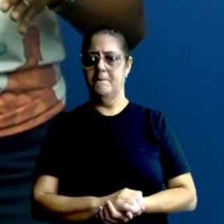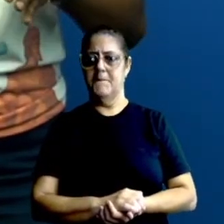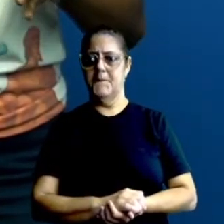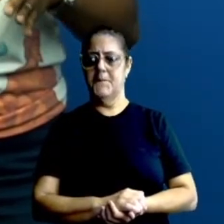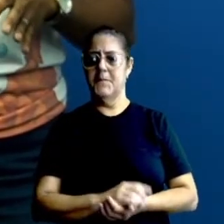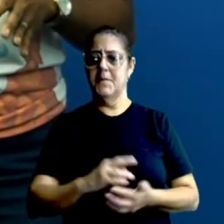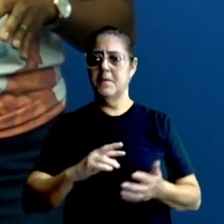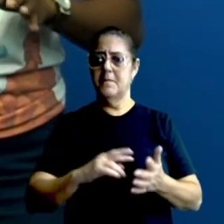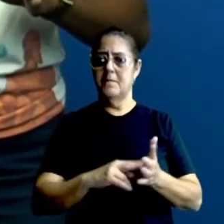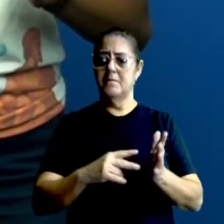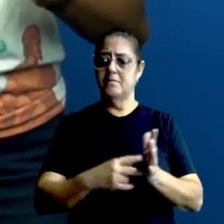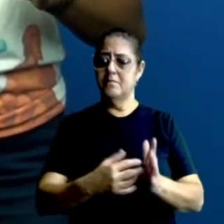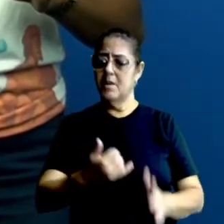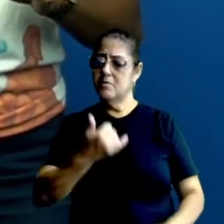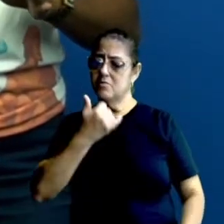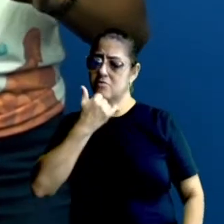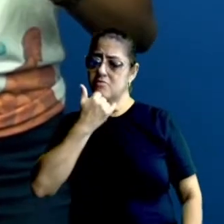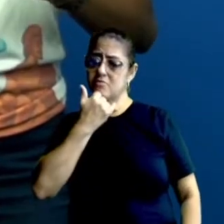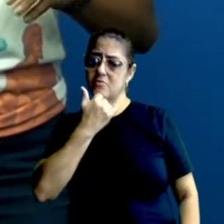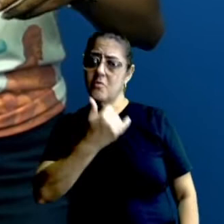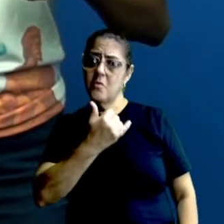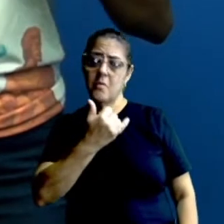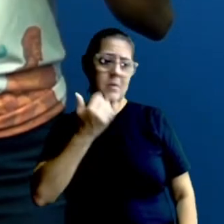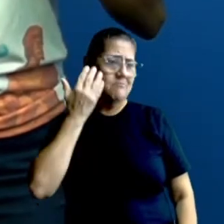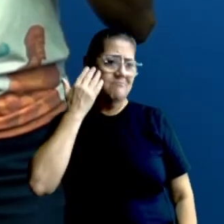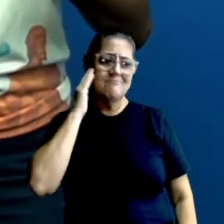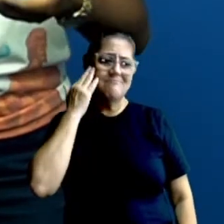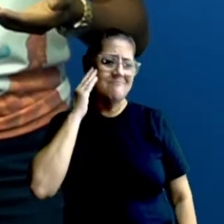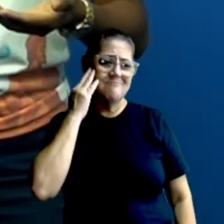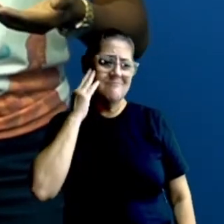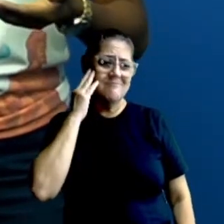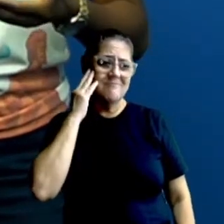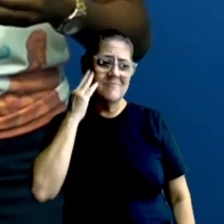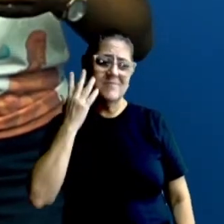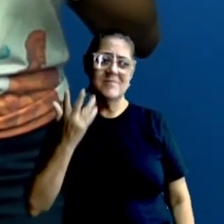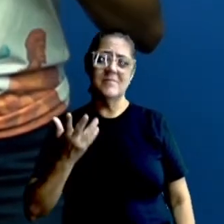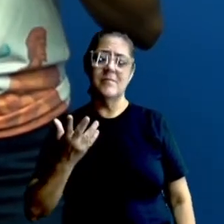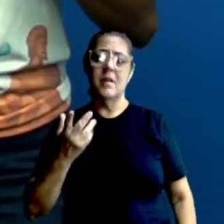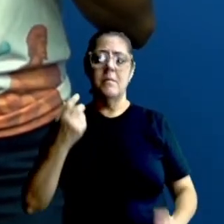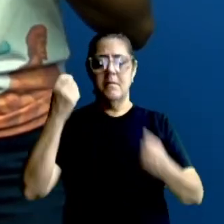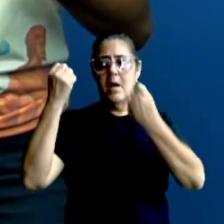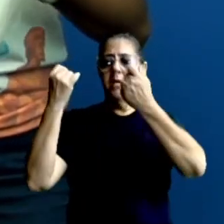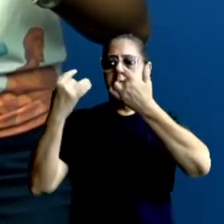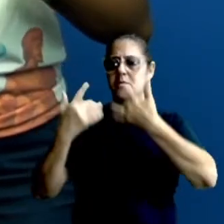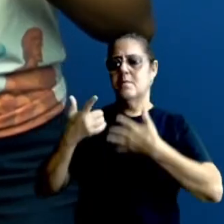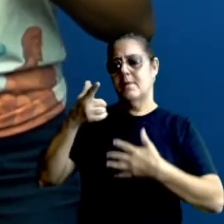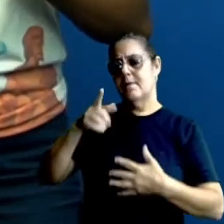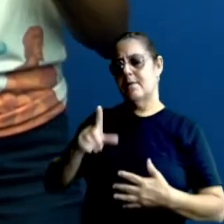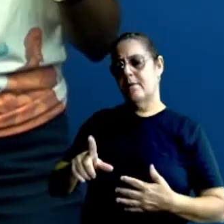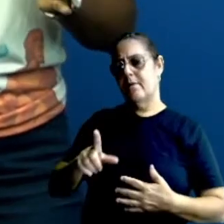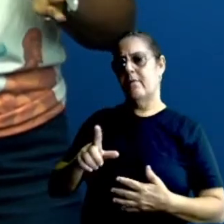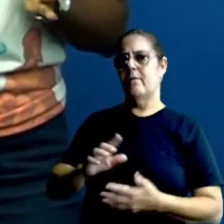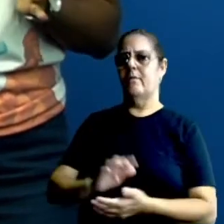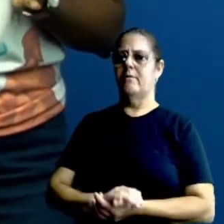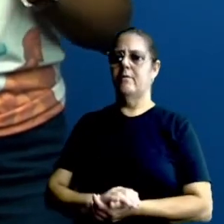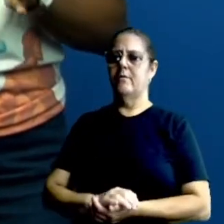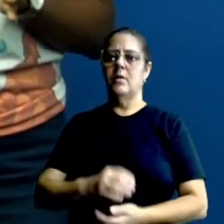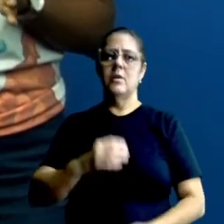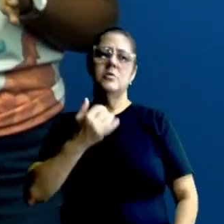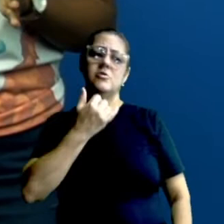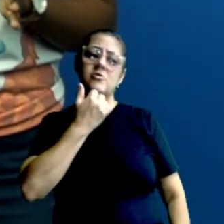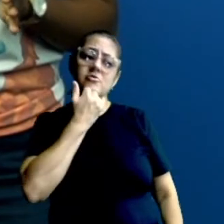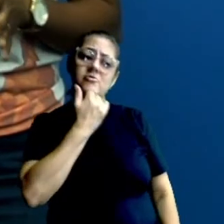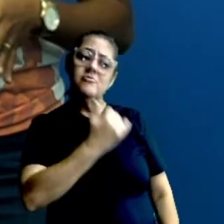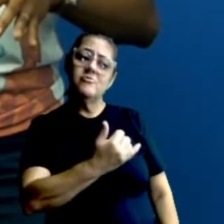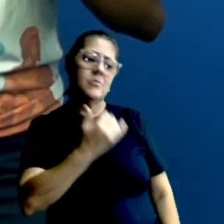que quer dizer desculpe eu não entendi e a pessoa vai explicar melhor falar devagar enfim ela vai dar